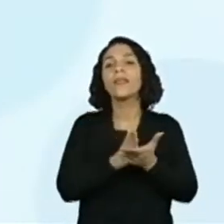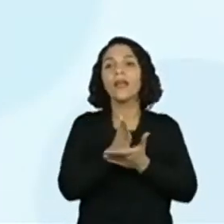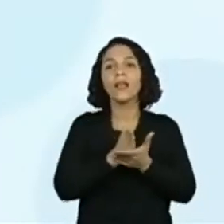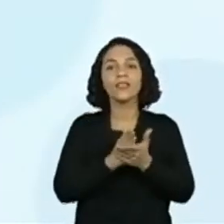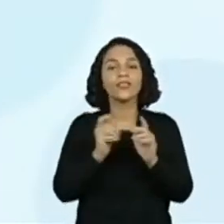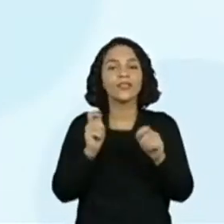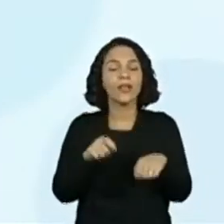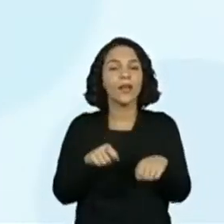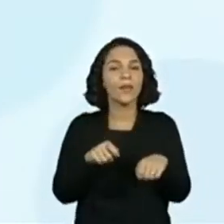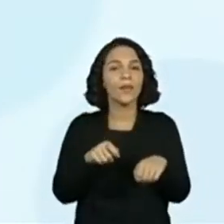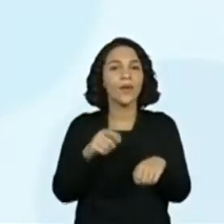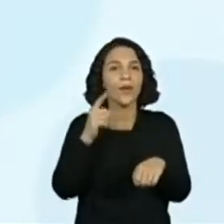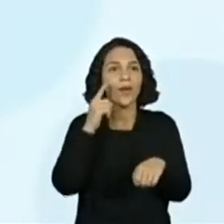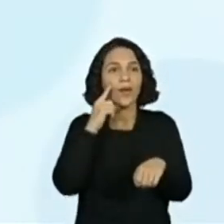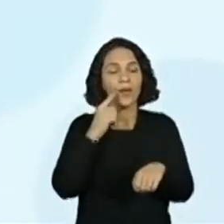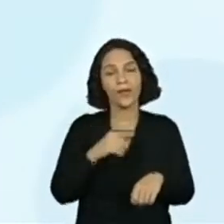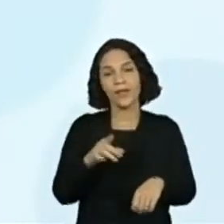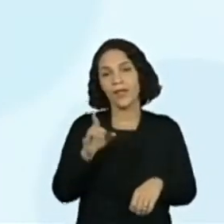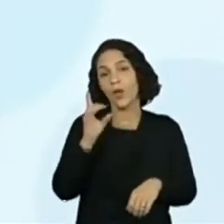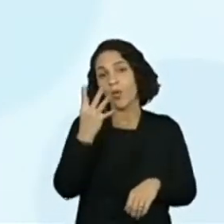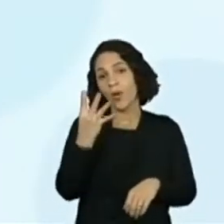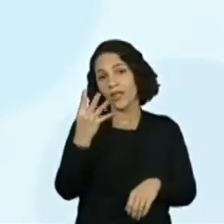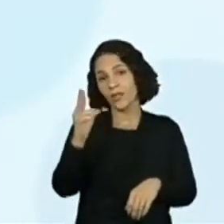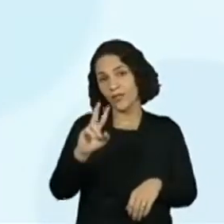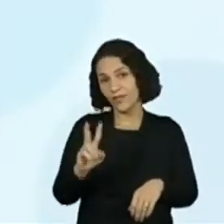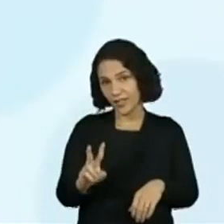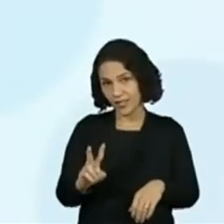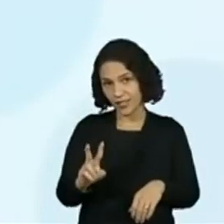somente 4 vezes.